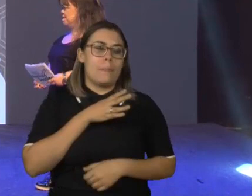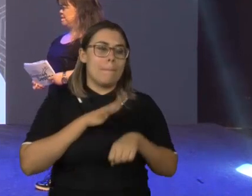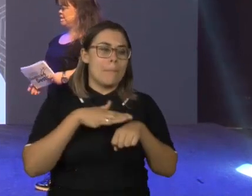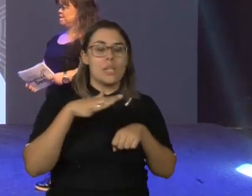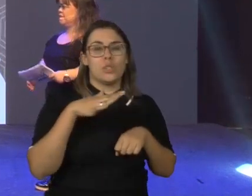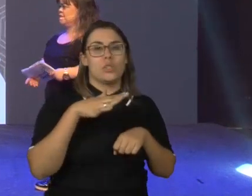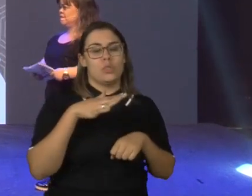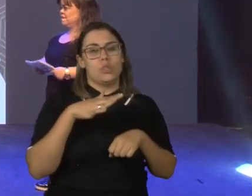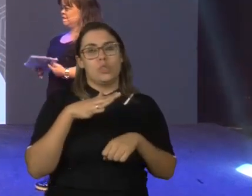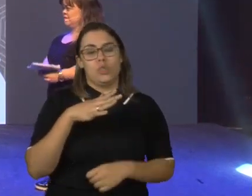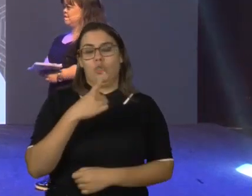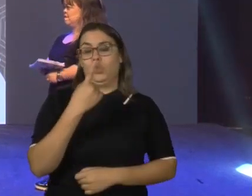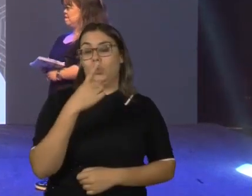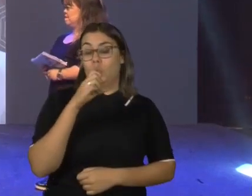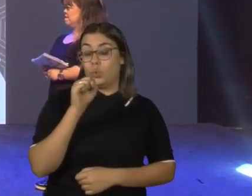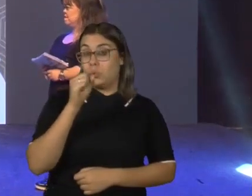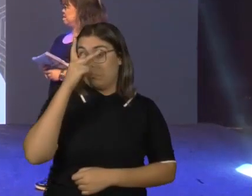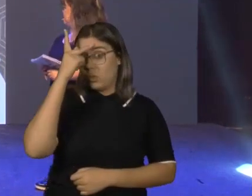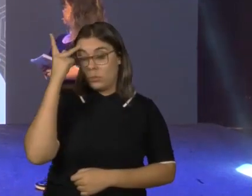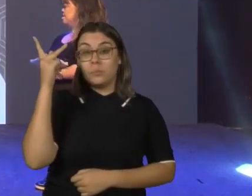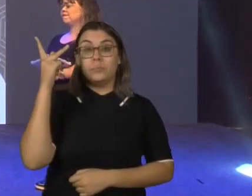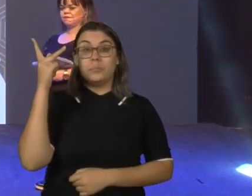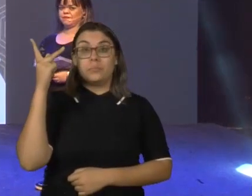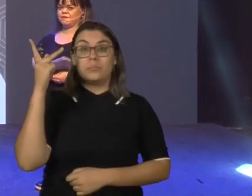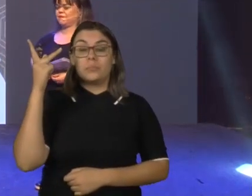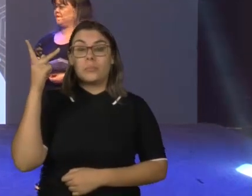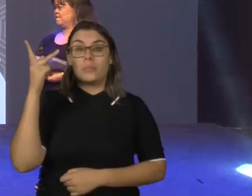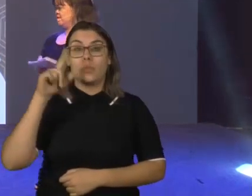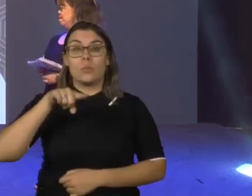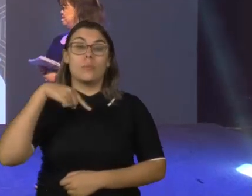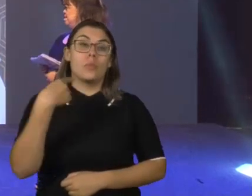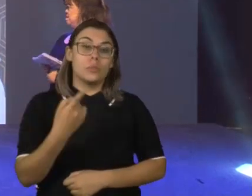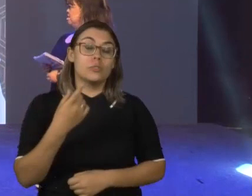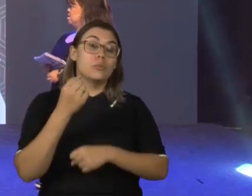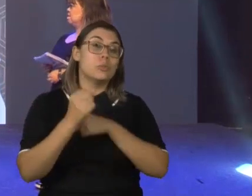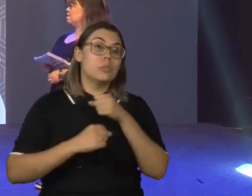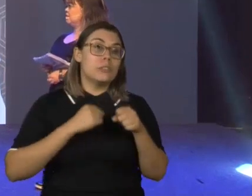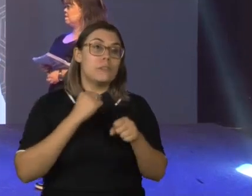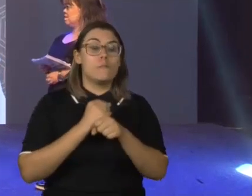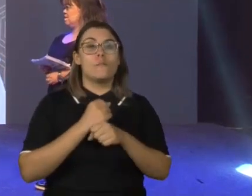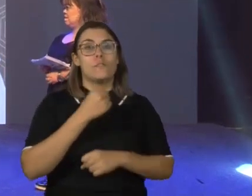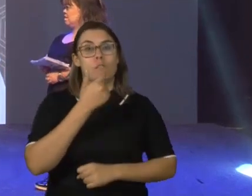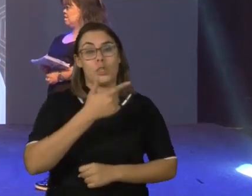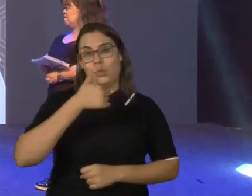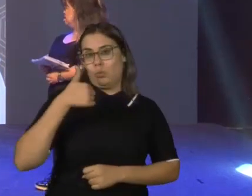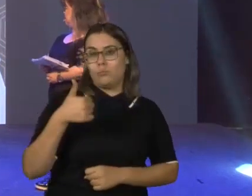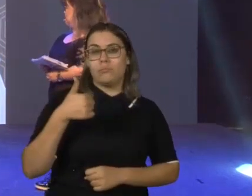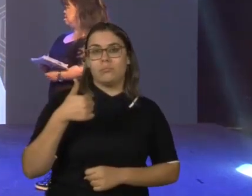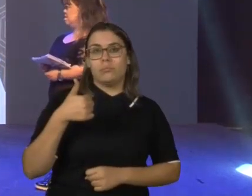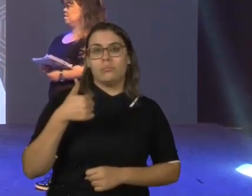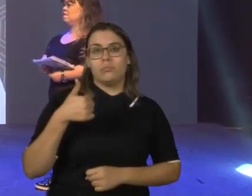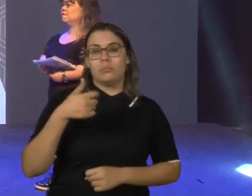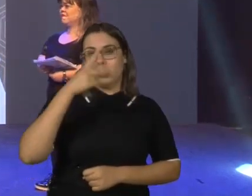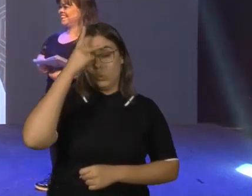18 participantes. A gente teve mais de 500 pessoas inscritas na Expedição 21. E o ano que vem a gente vai ter 21 selecionados, pessoas com